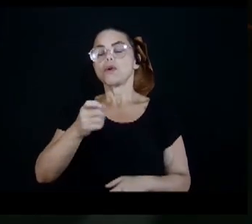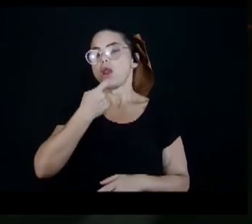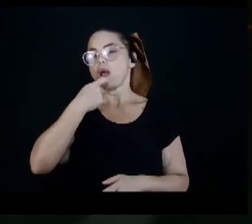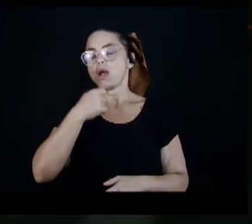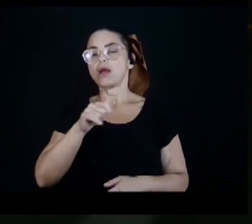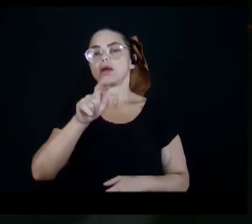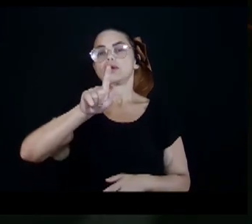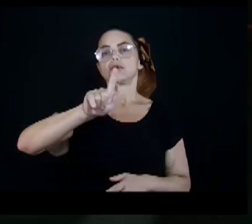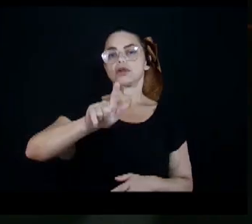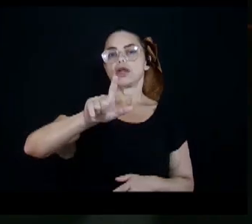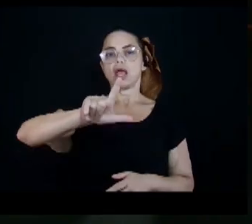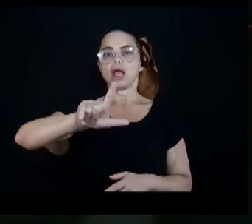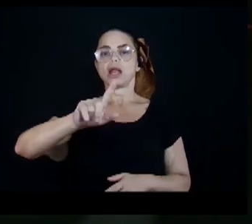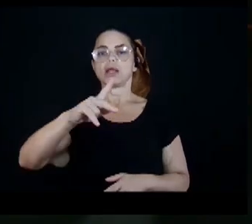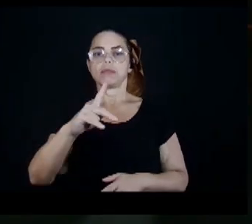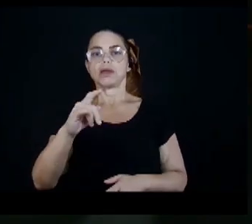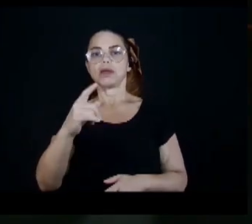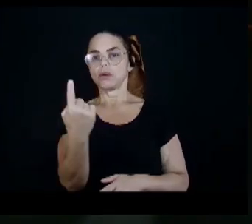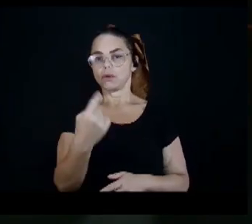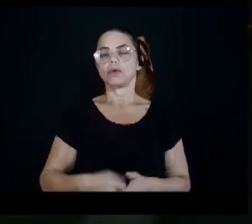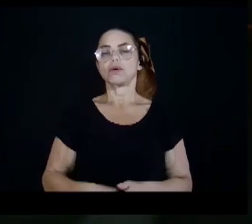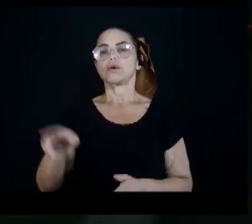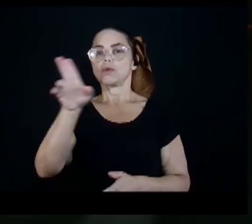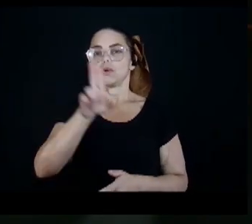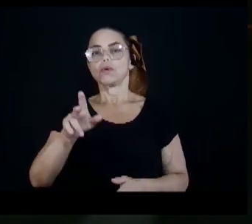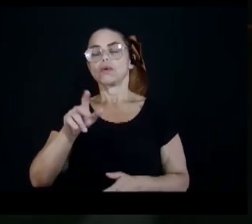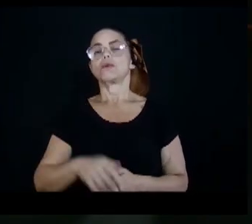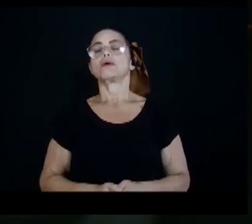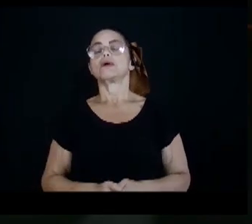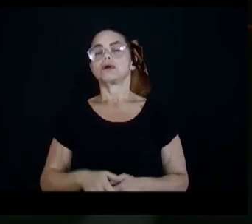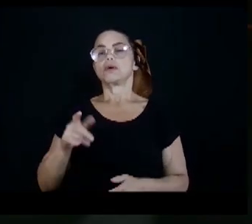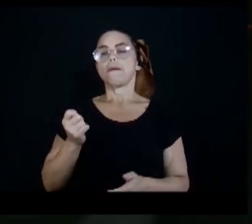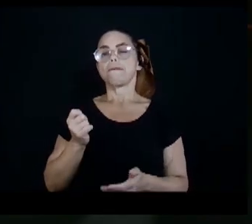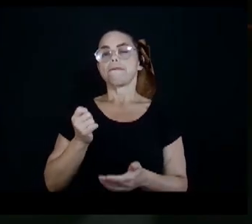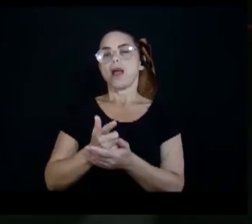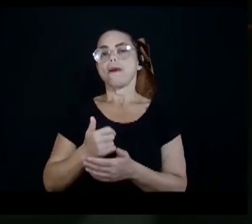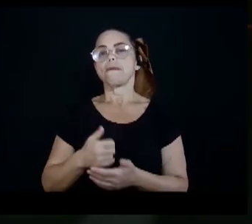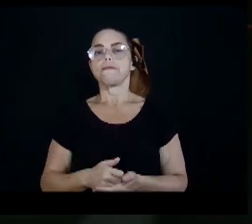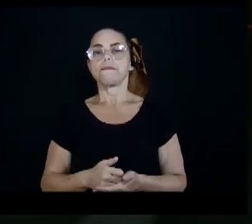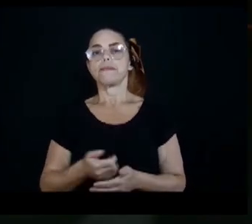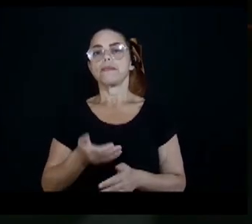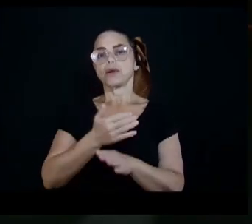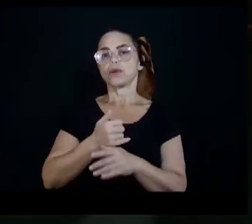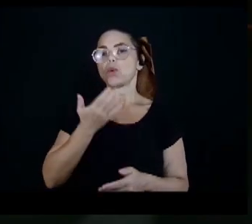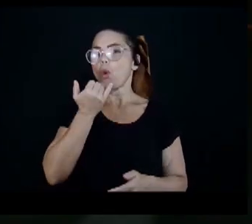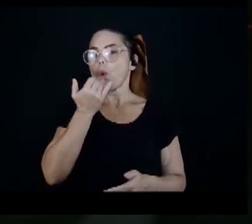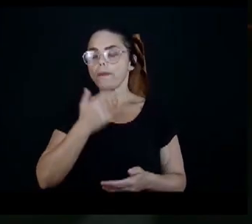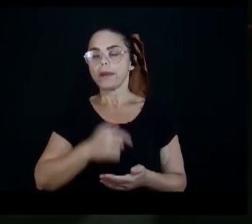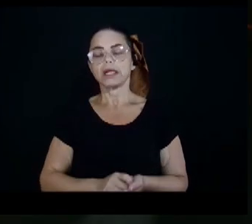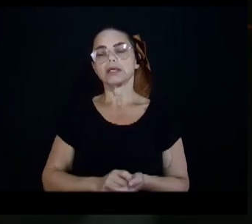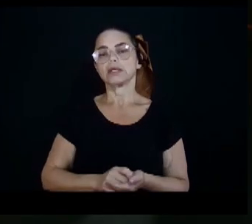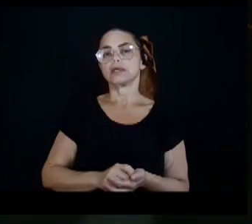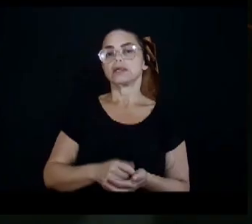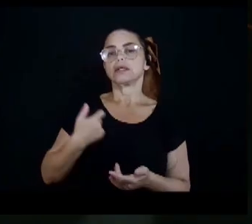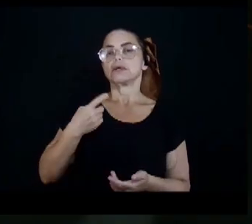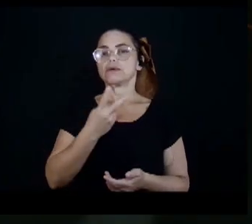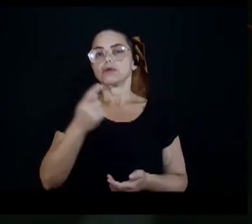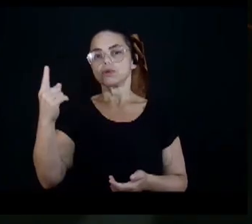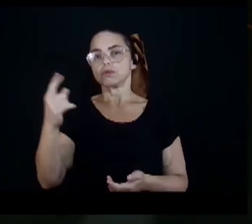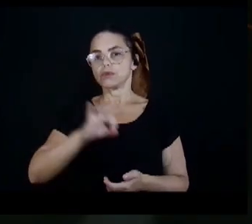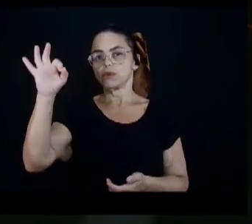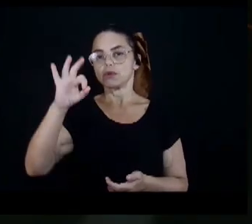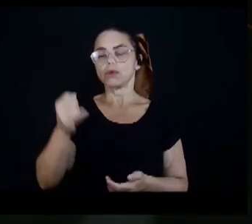usuários, 31% afirmam gastar menos com mantimentos e 21% disseram consumir